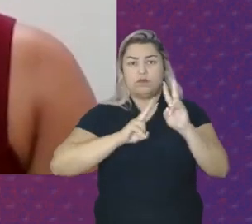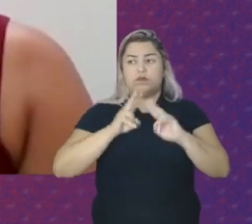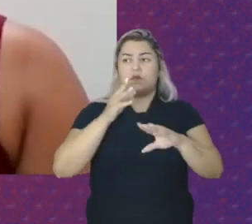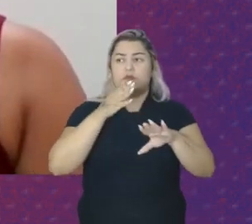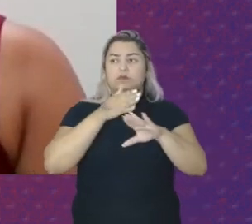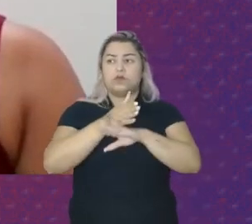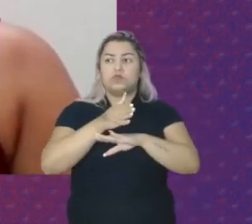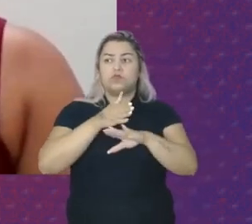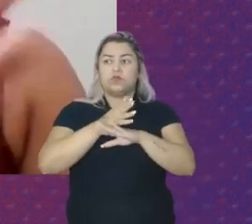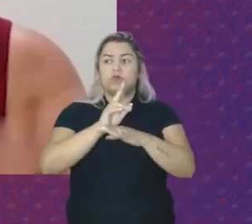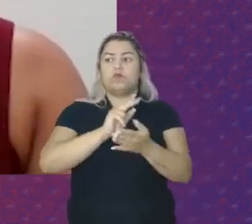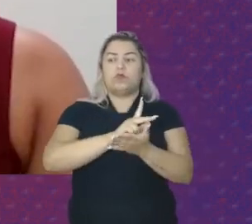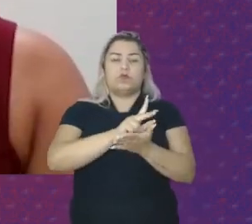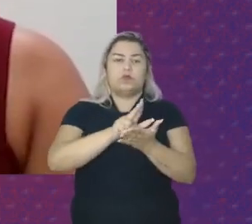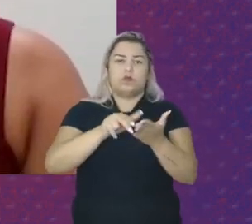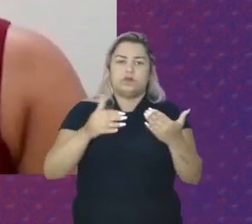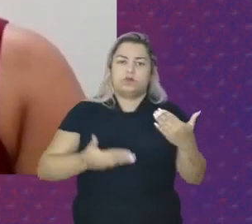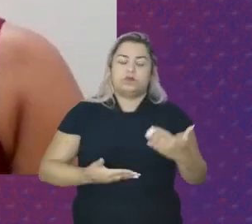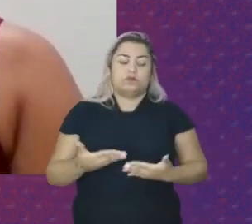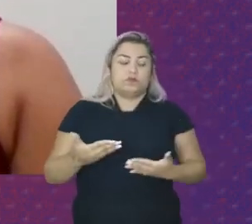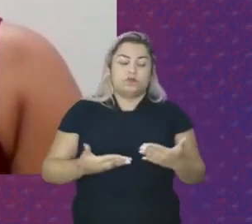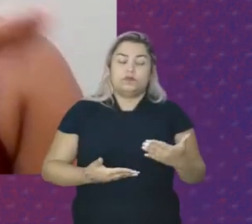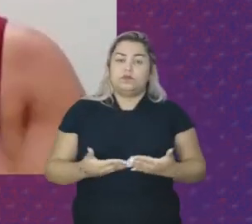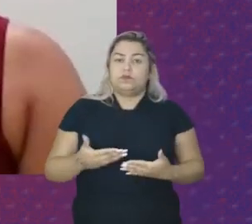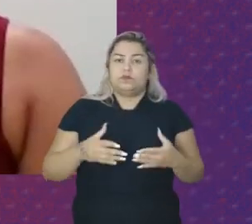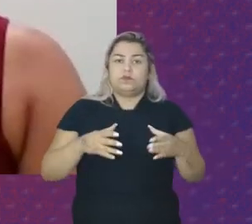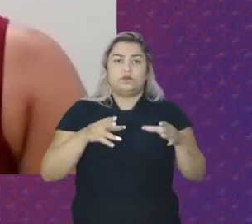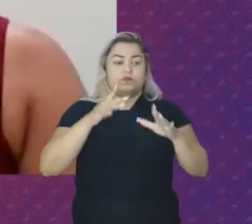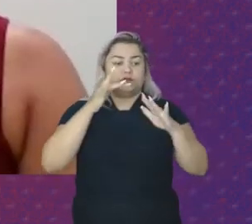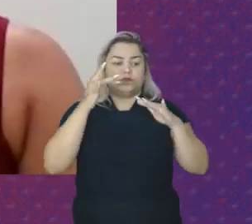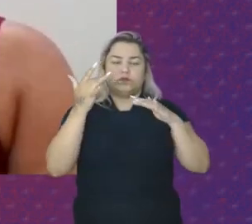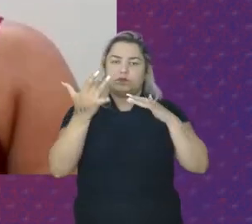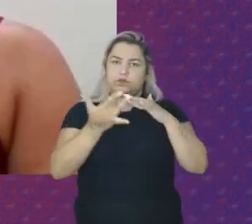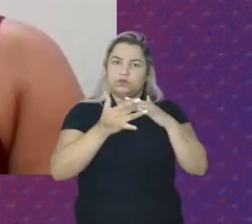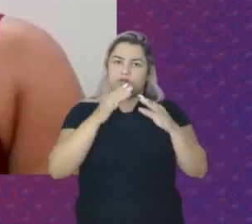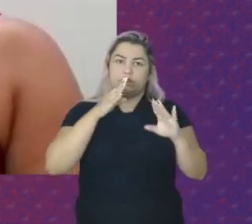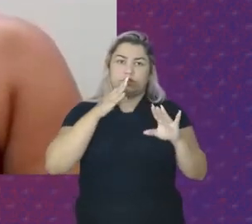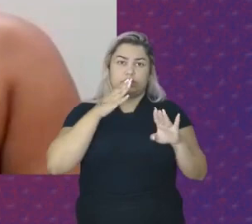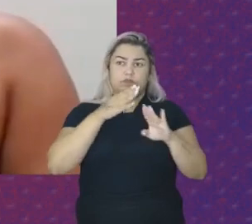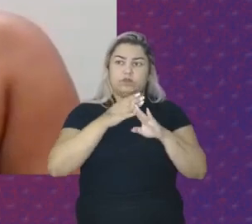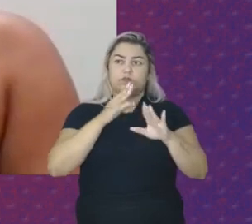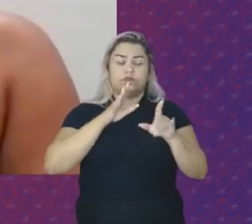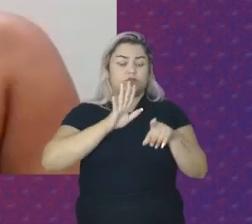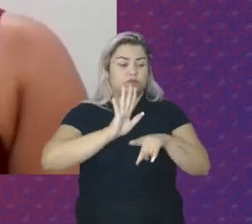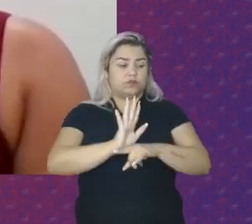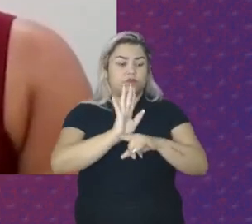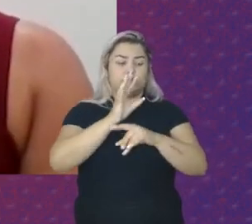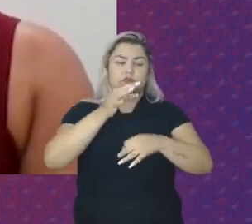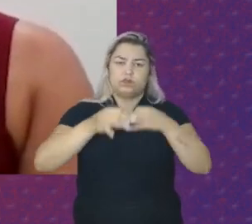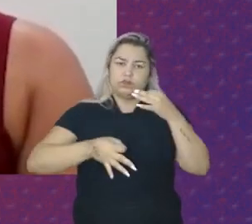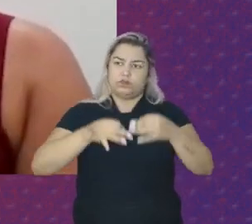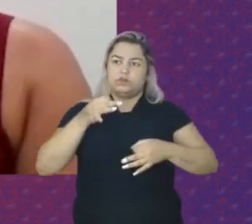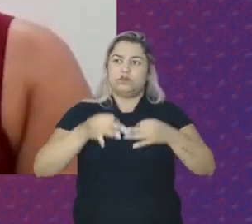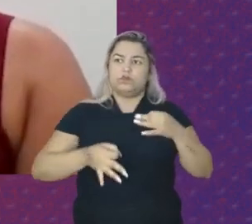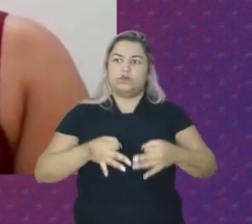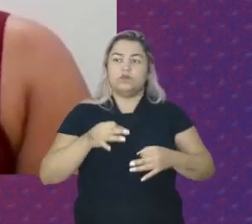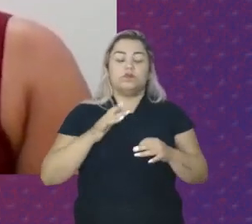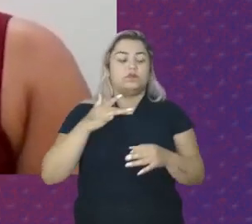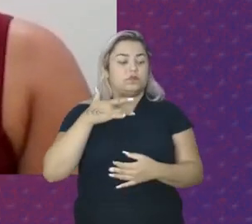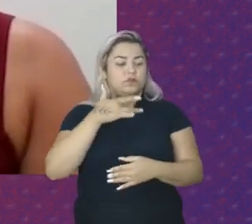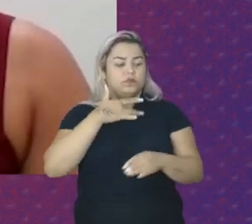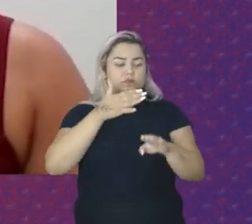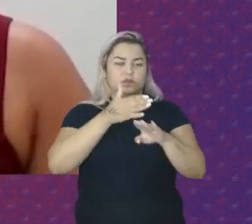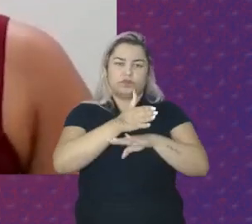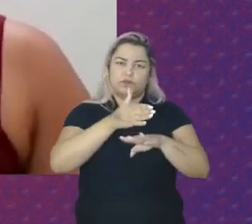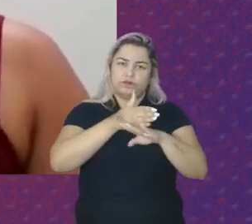vários serviços do município, assistência social, se for o caso, assistência jurídica, se for o caso, acesso à saúde,